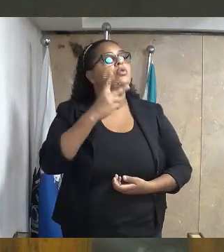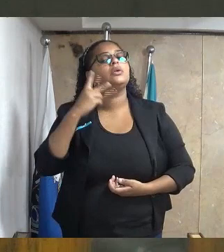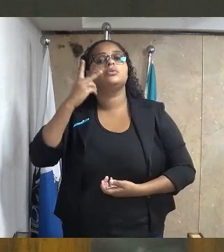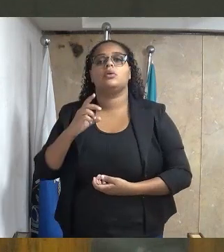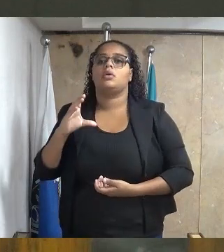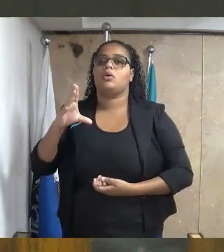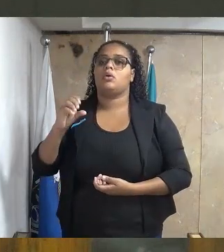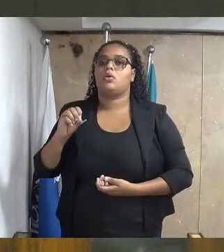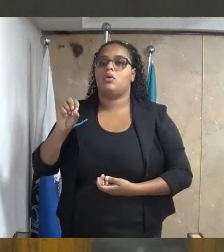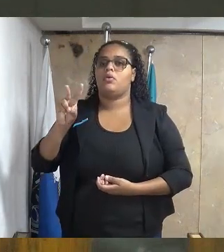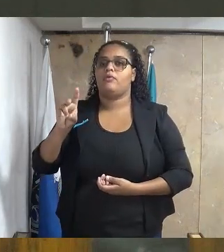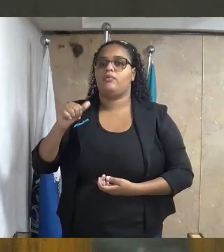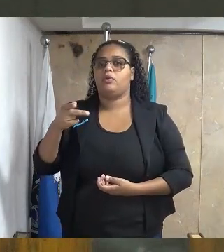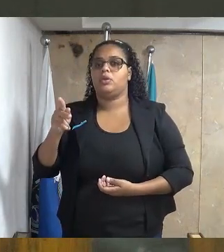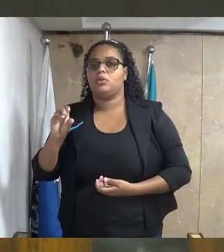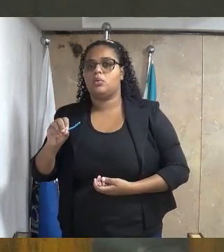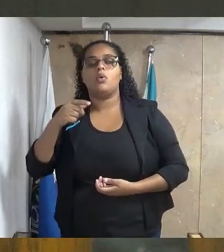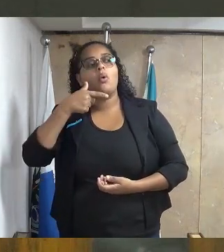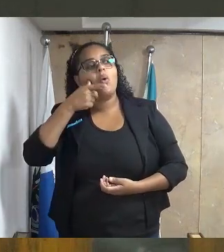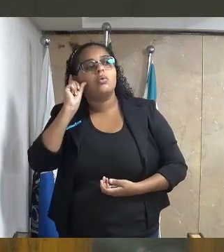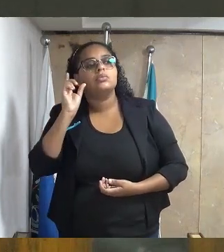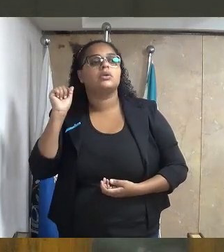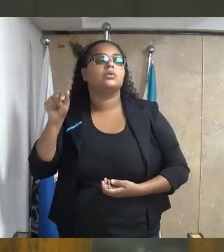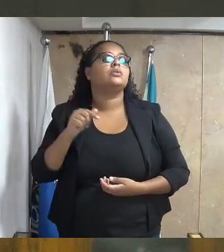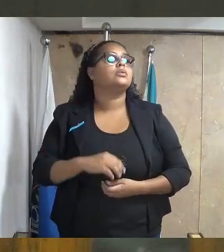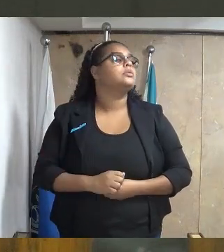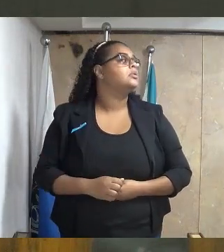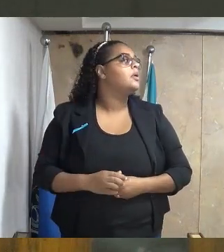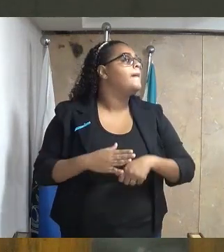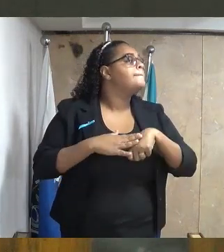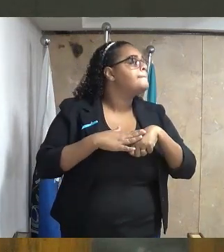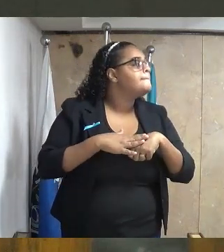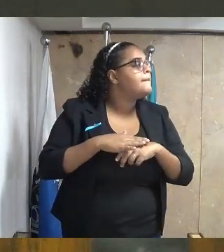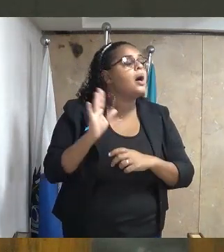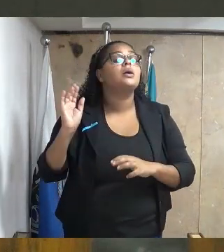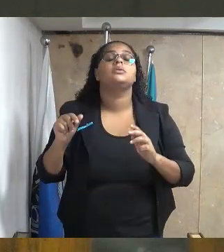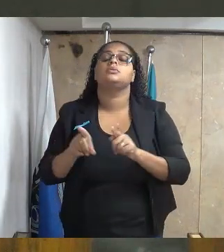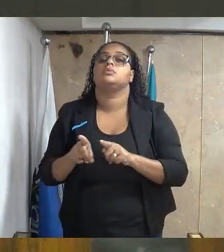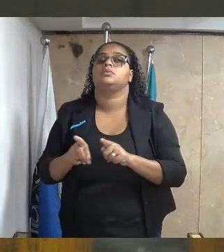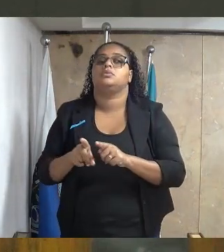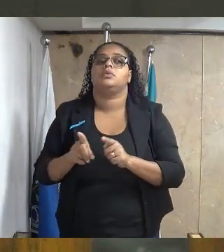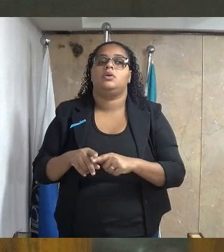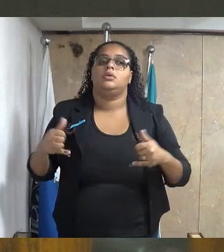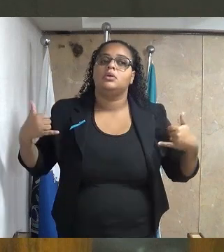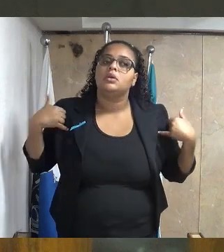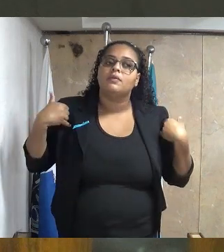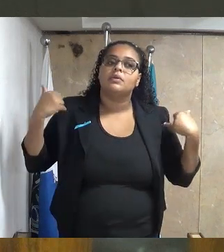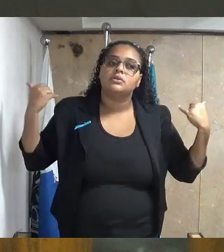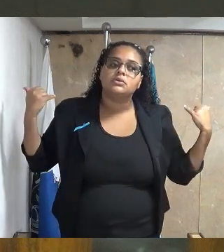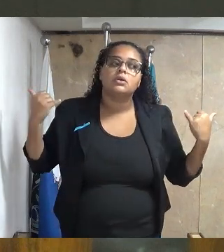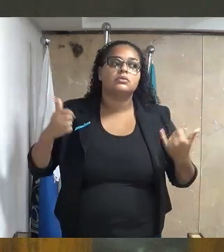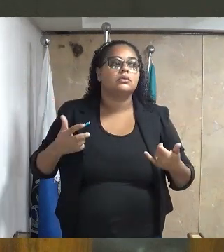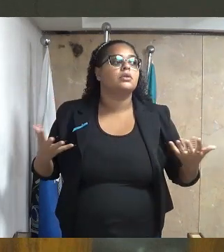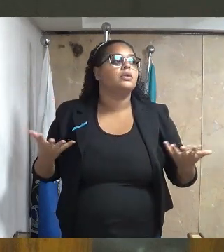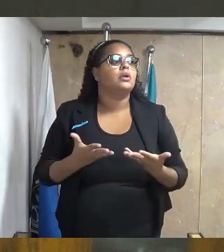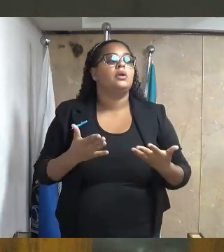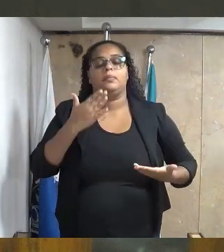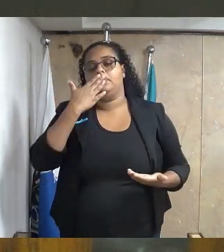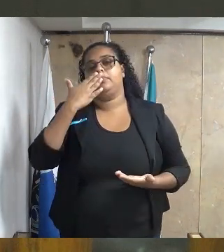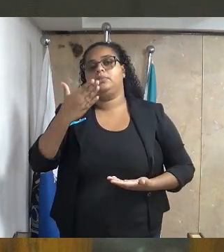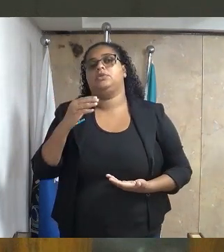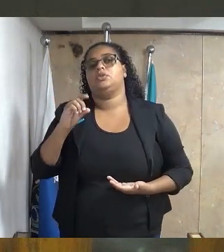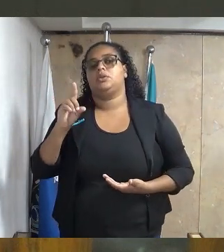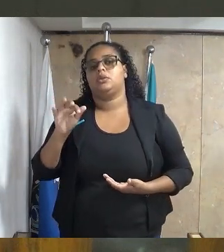Clovinho, que ontem completou mais uma primavera, e pedir a Deus que